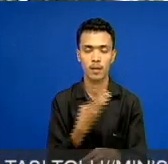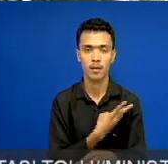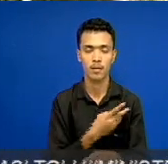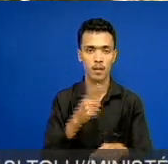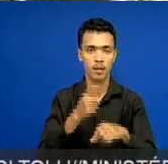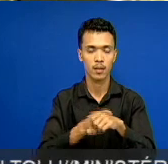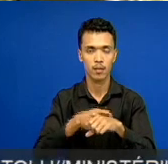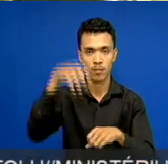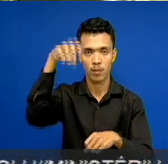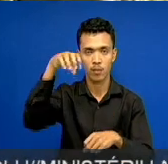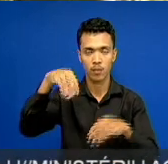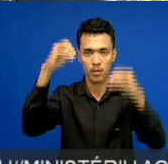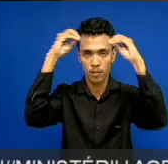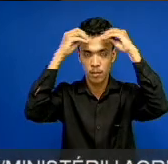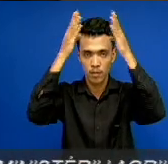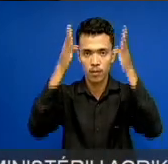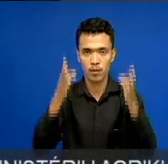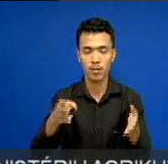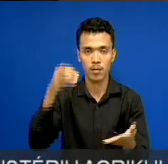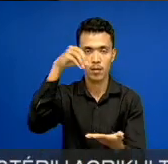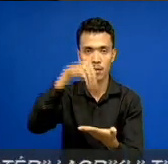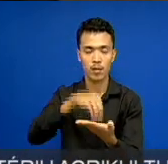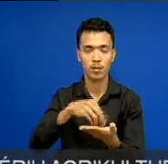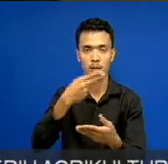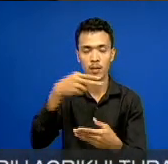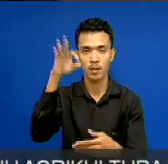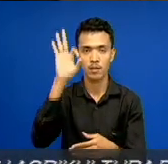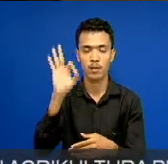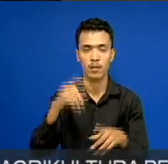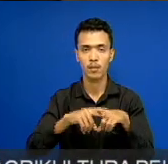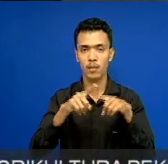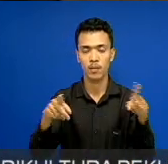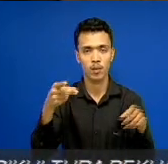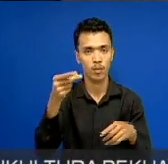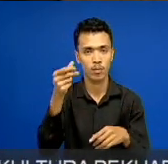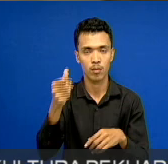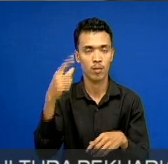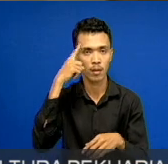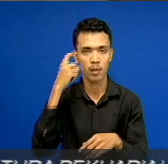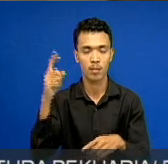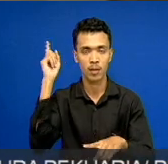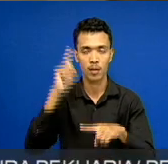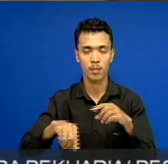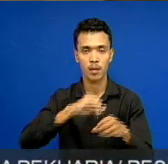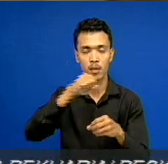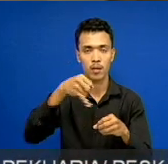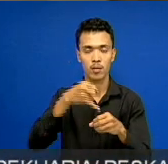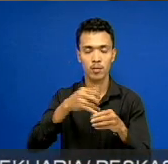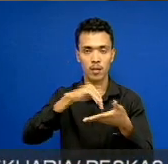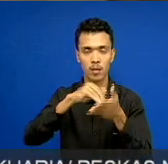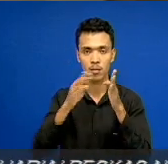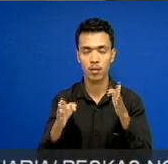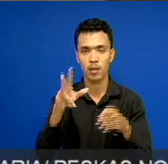Ia tempo udan profesor Sira tenki ensi uda ben, ba ia haris fatin, ma bene la suficiente, tamba la bele cobre estudante atus tolu lima no